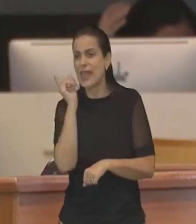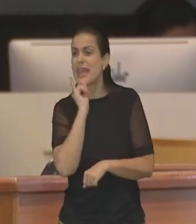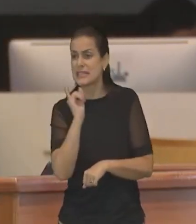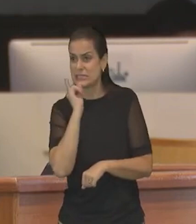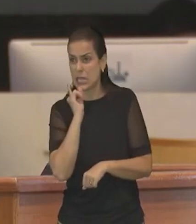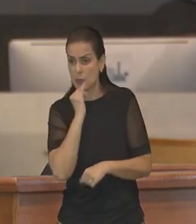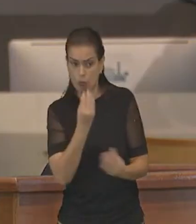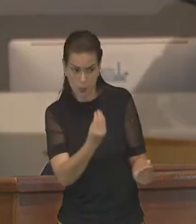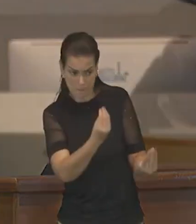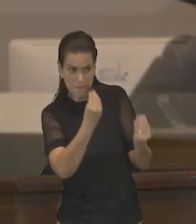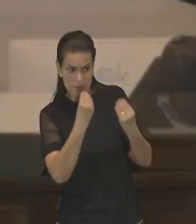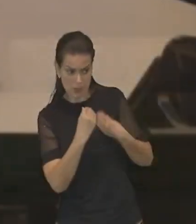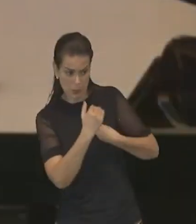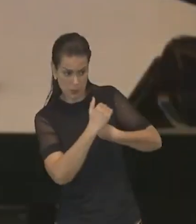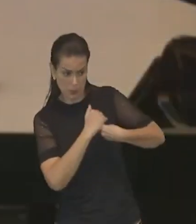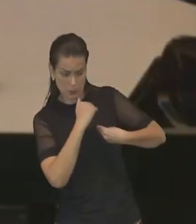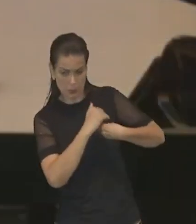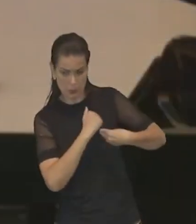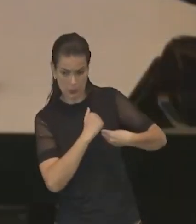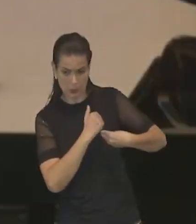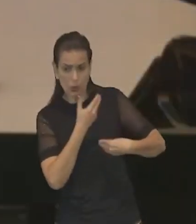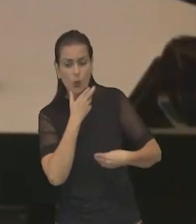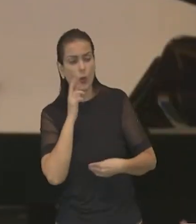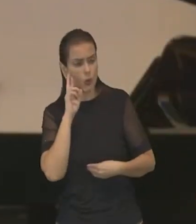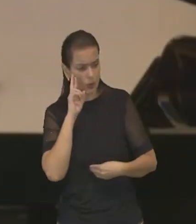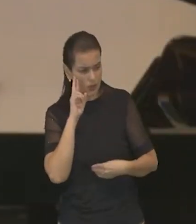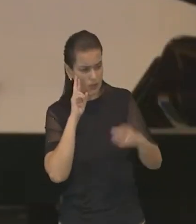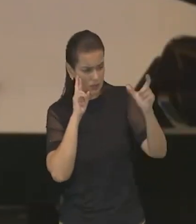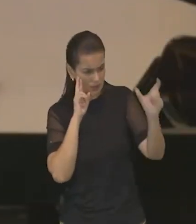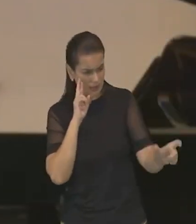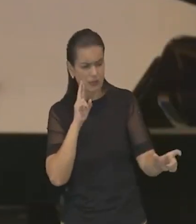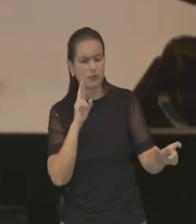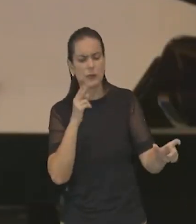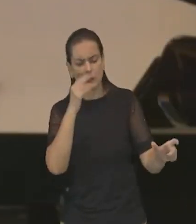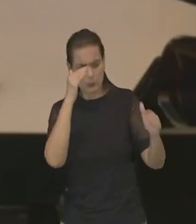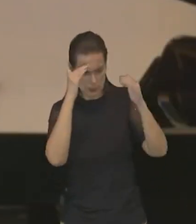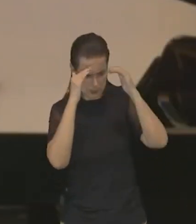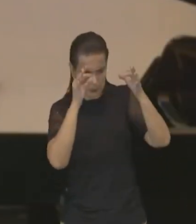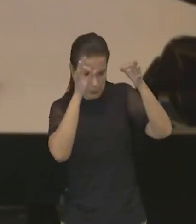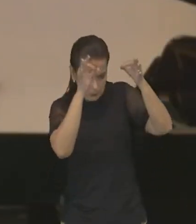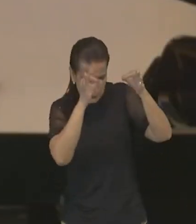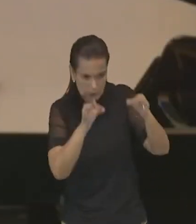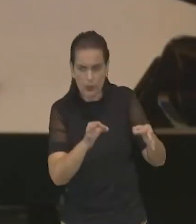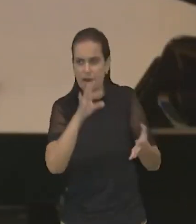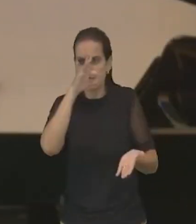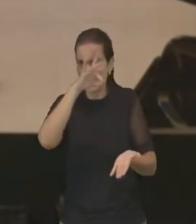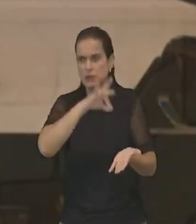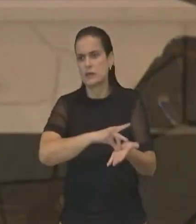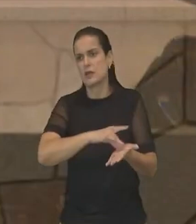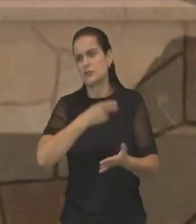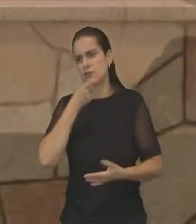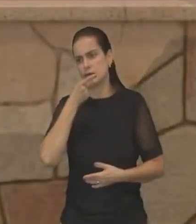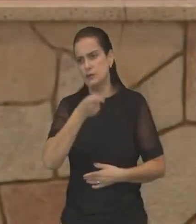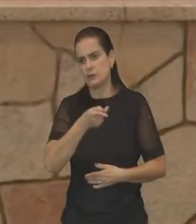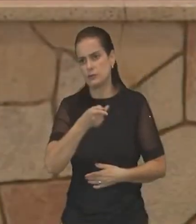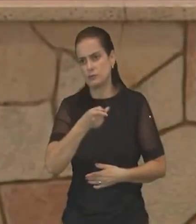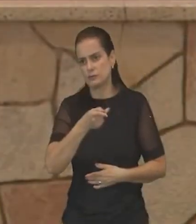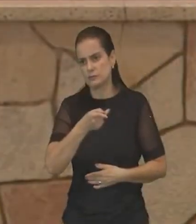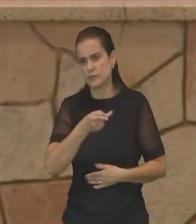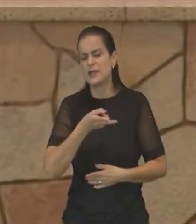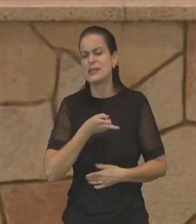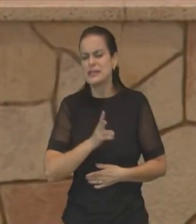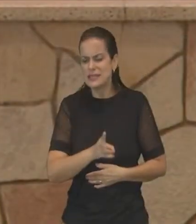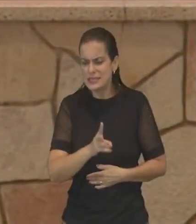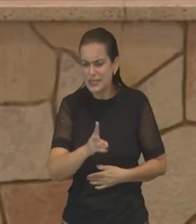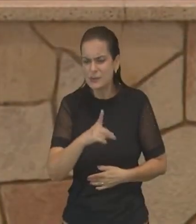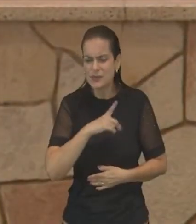Senhor passou para mim. O Senhor sempre foi uma pessoa honrada, uma pessoa verdadeira. E outra coisa, o Senhor sempre